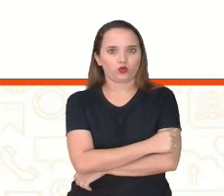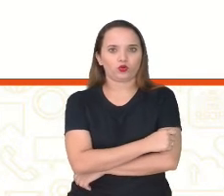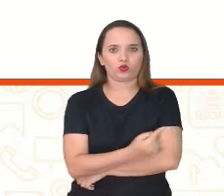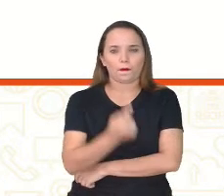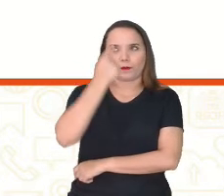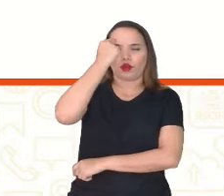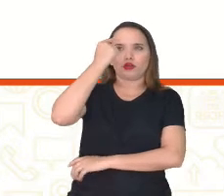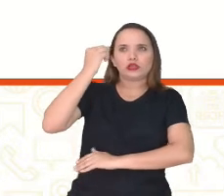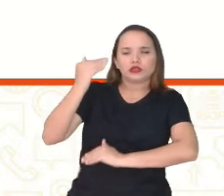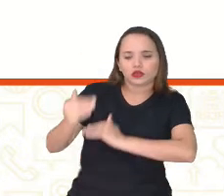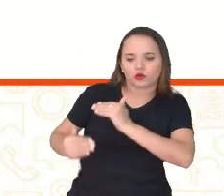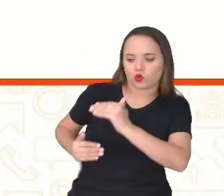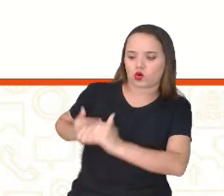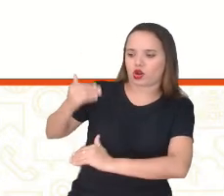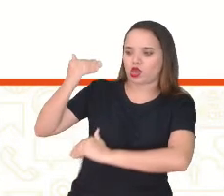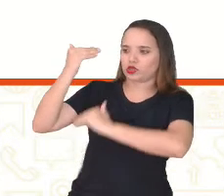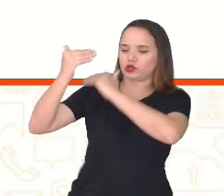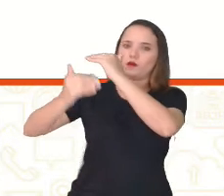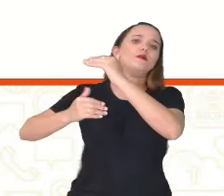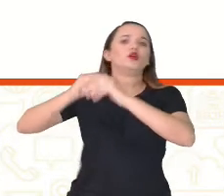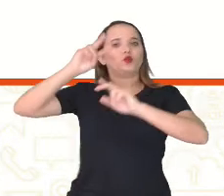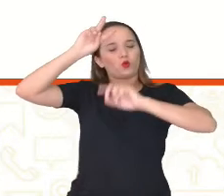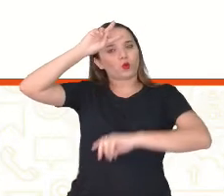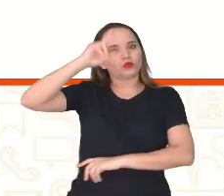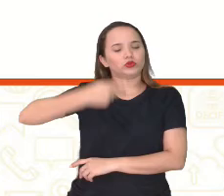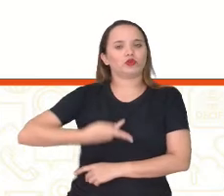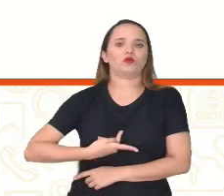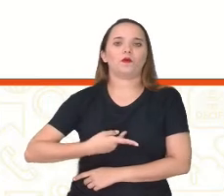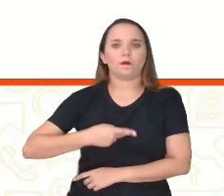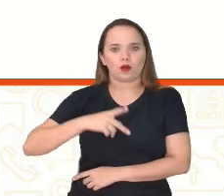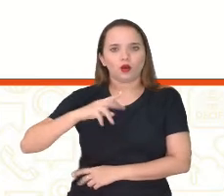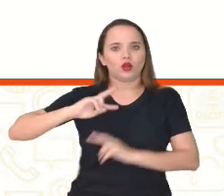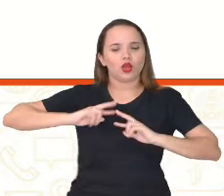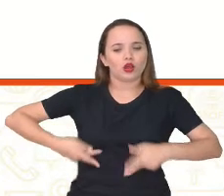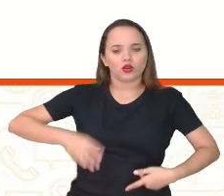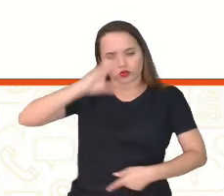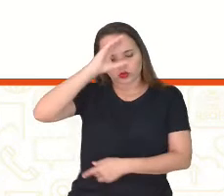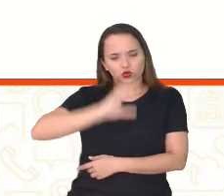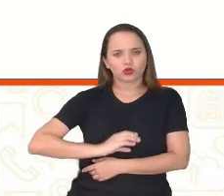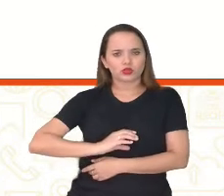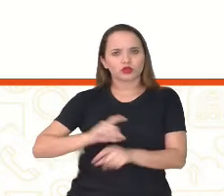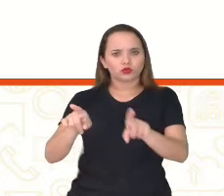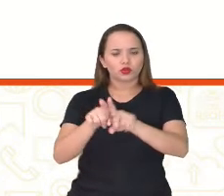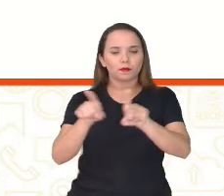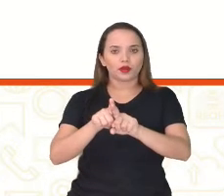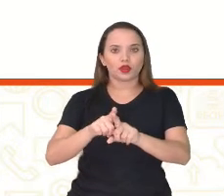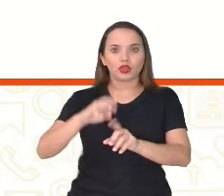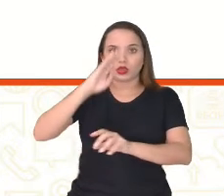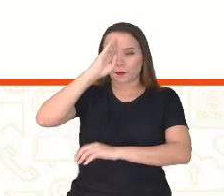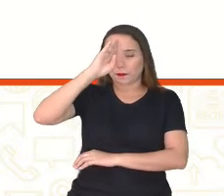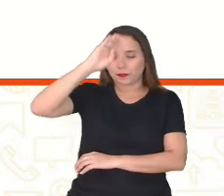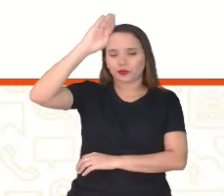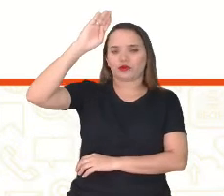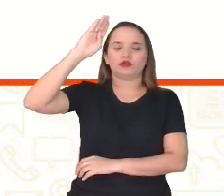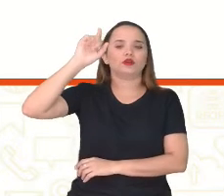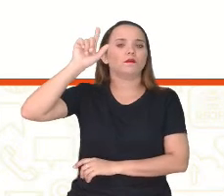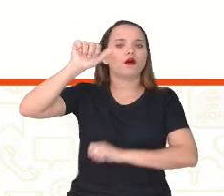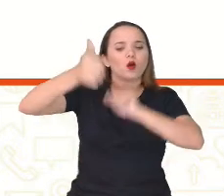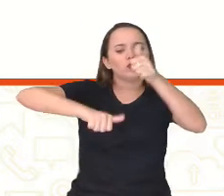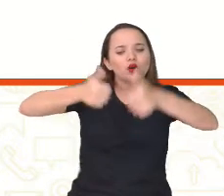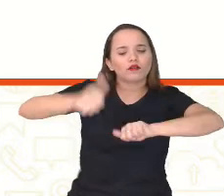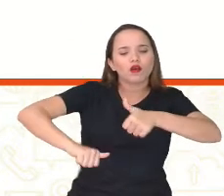crescimento como indivíduo e como integrante de uma sociedade. E que, acima de tudo, seja uma